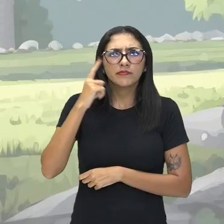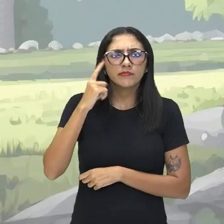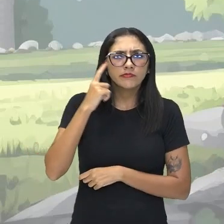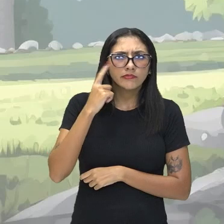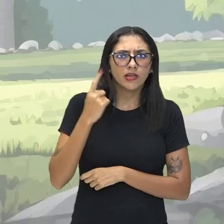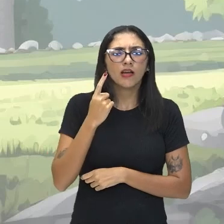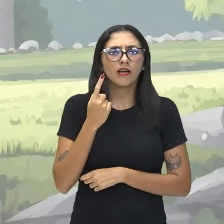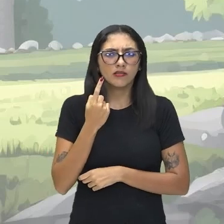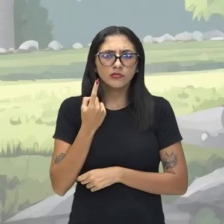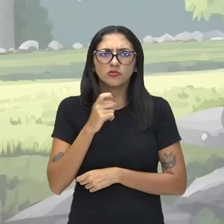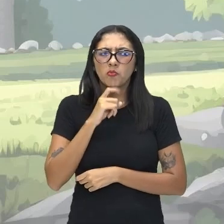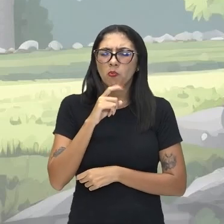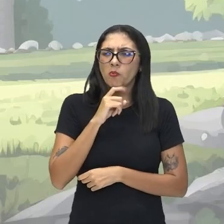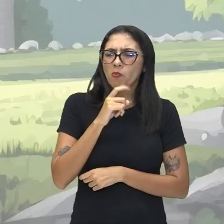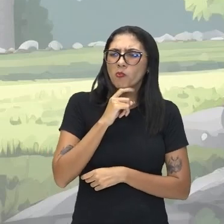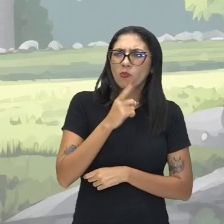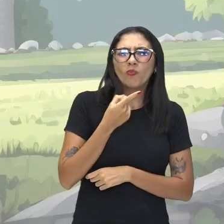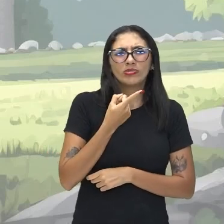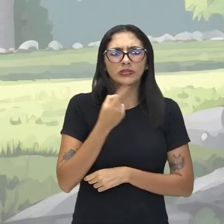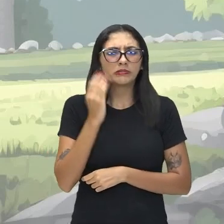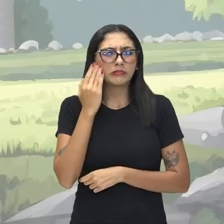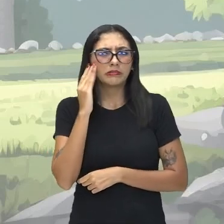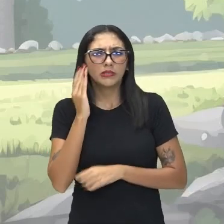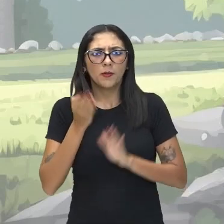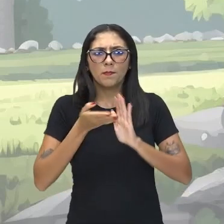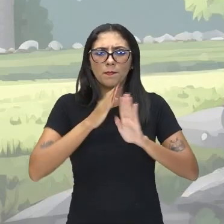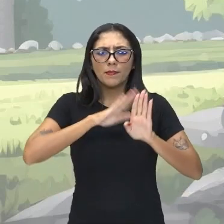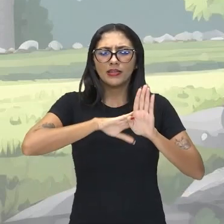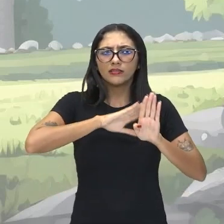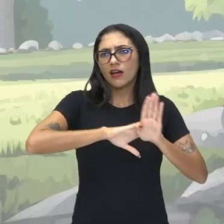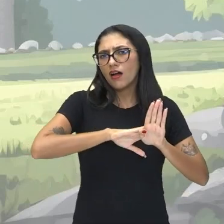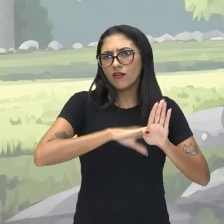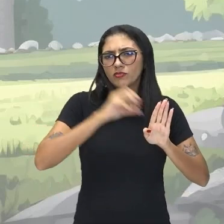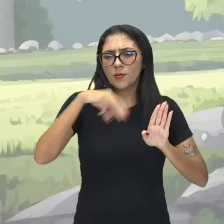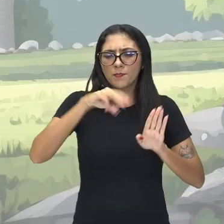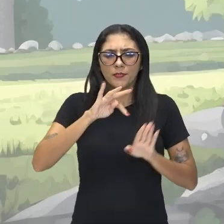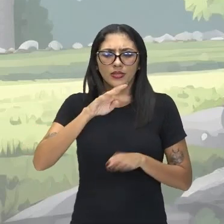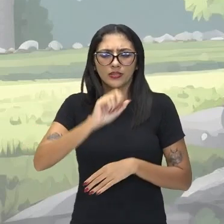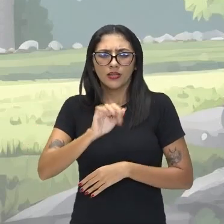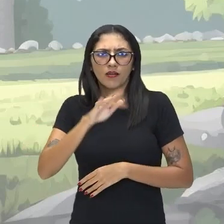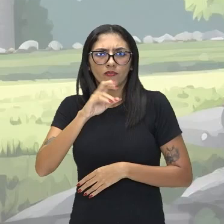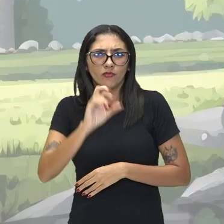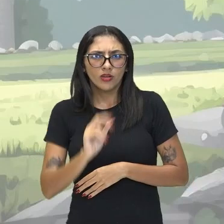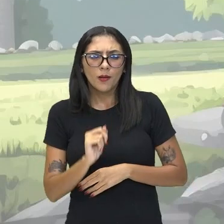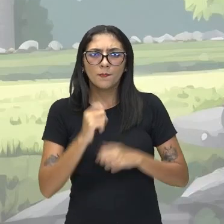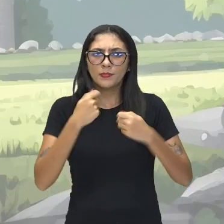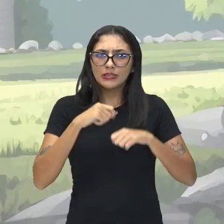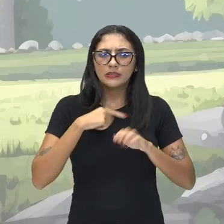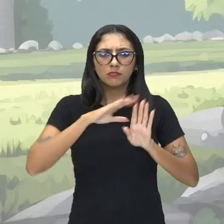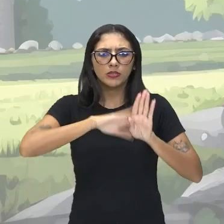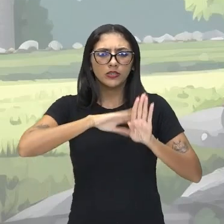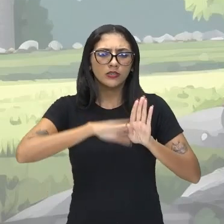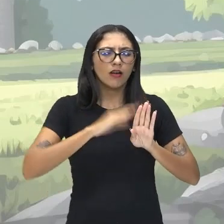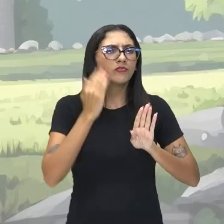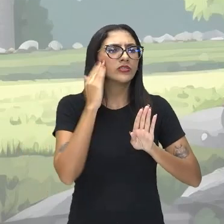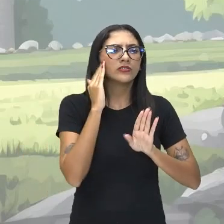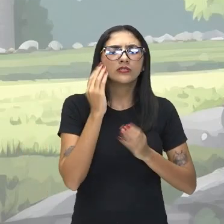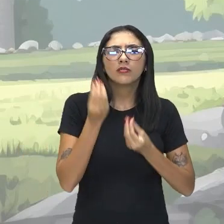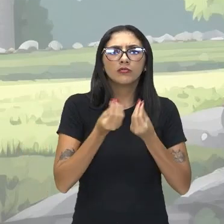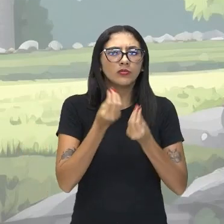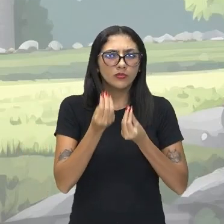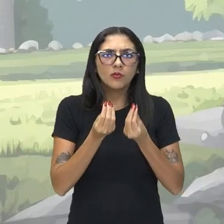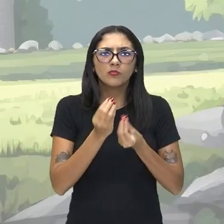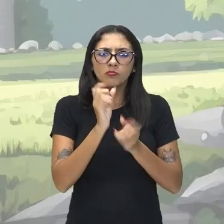coisas que ficam pela entrelinha, que você tem que refletir sobre aquilo. É um conto que te leva, né, uma narrativa que te leva à